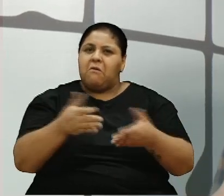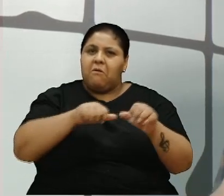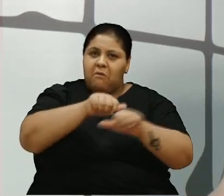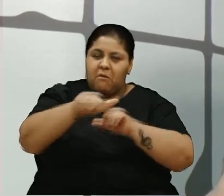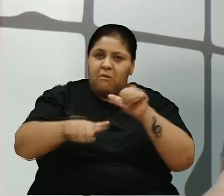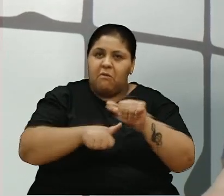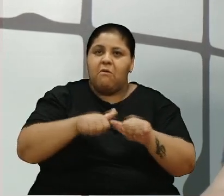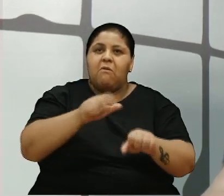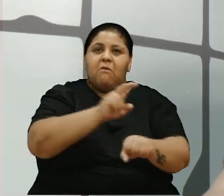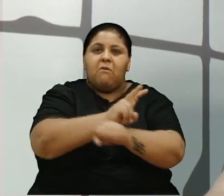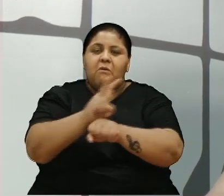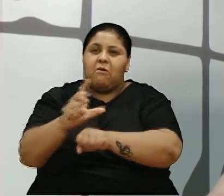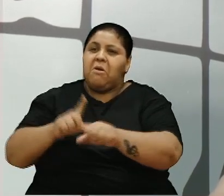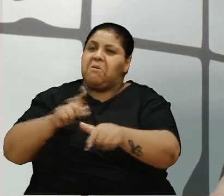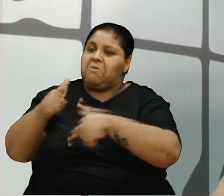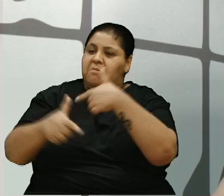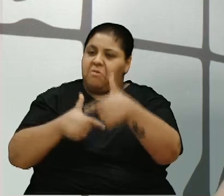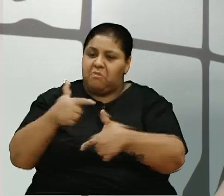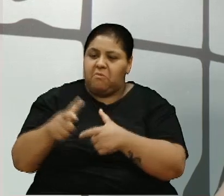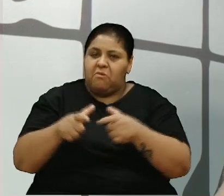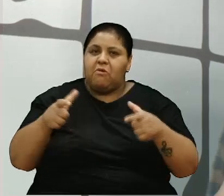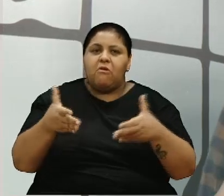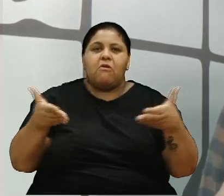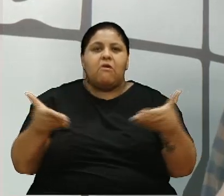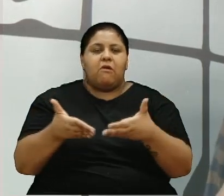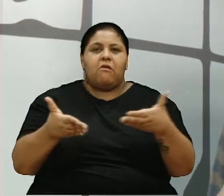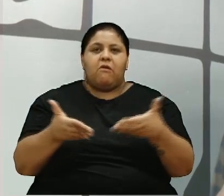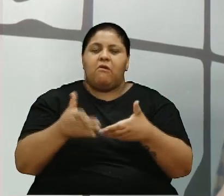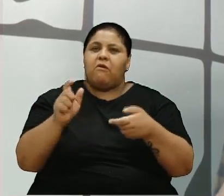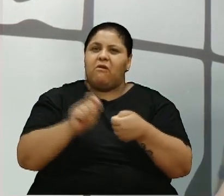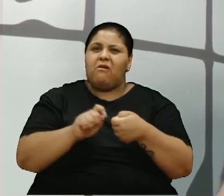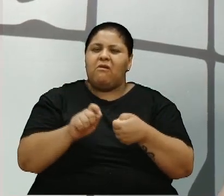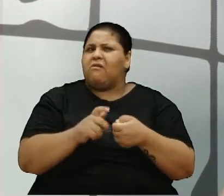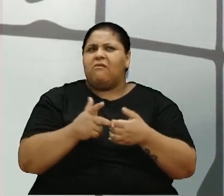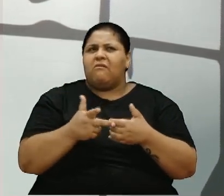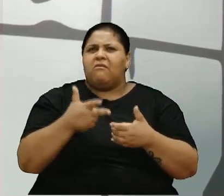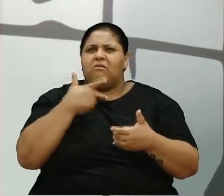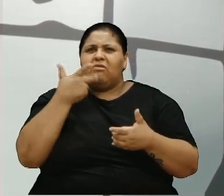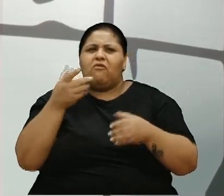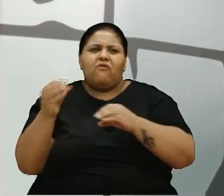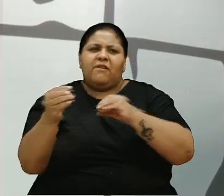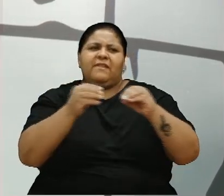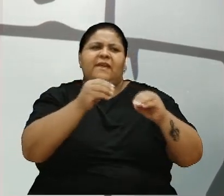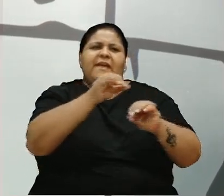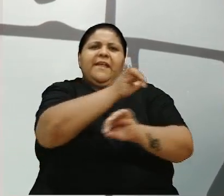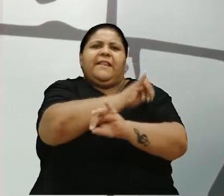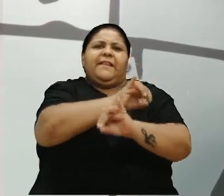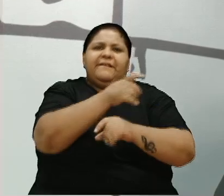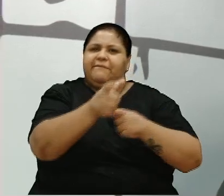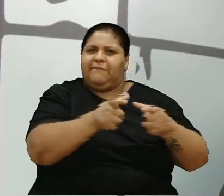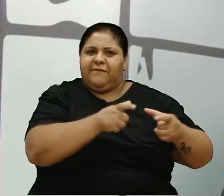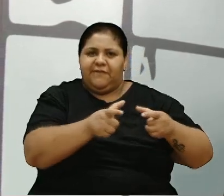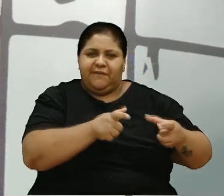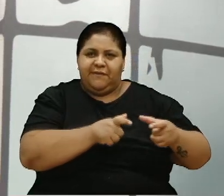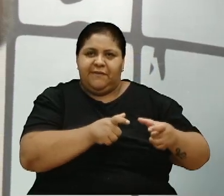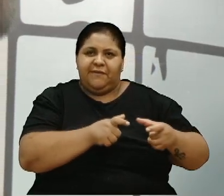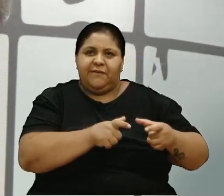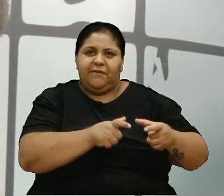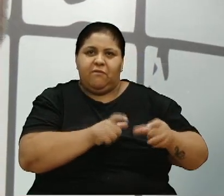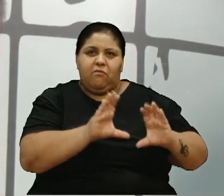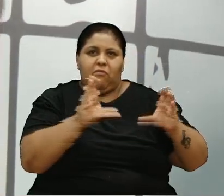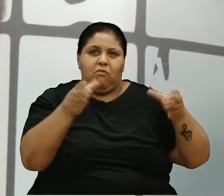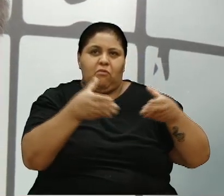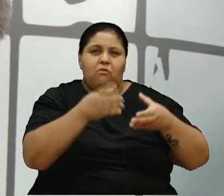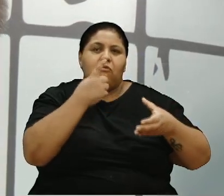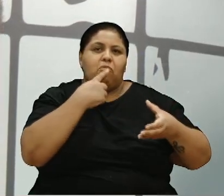deve sim ter uma atuação maior e colocar a Guarda para fazer. Eu não vou nem ir a Niterói, que controlou o Comando Vermelho lá, botou um